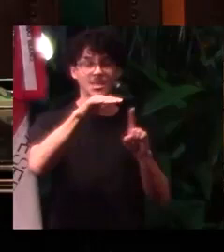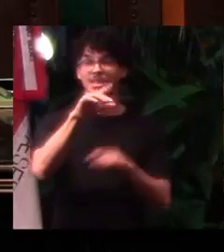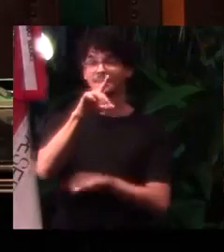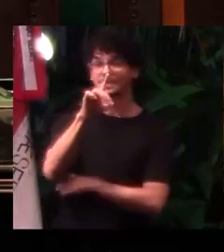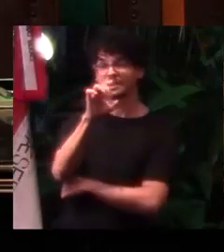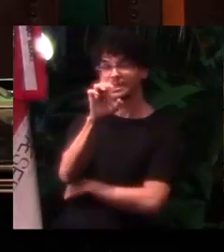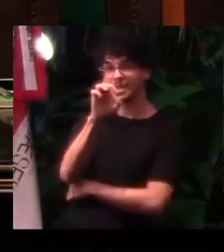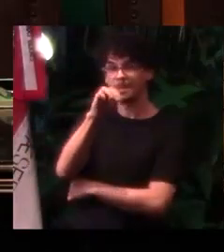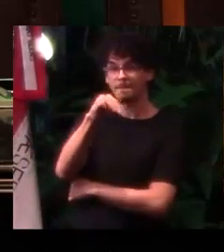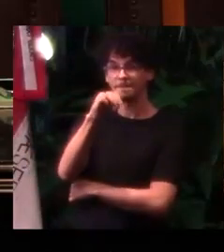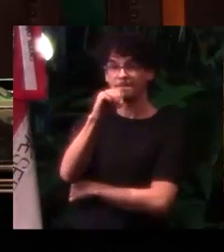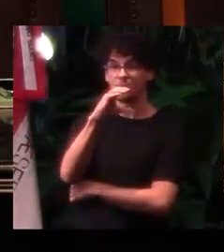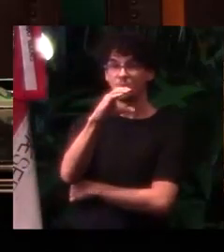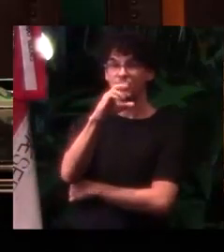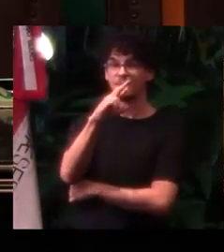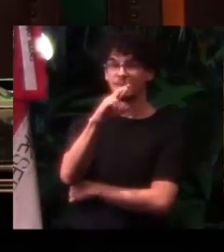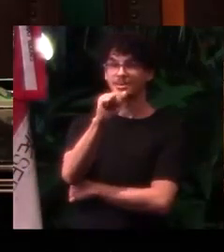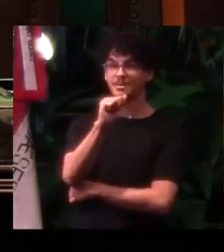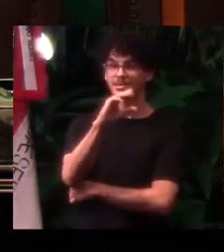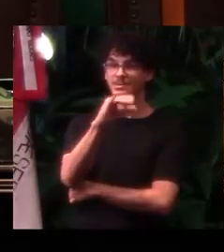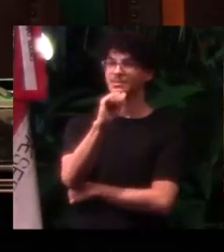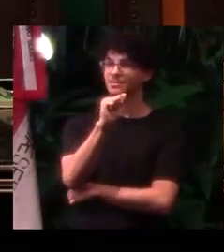Porque acredito eu que